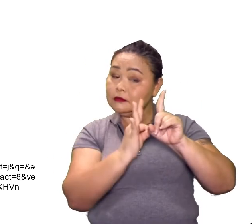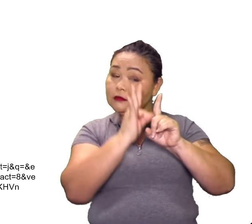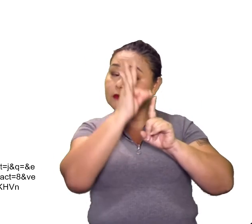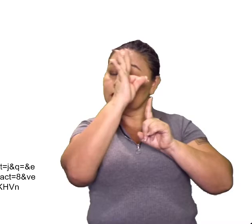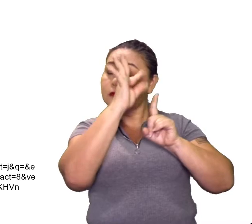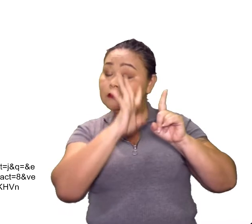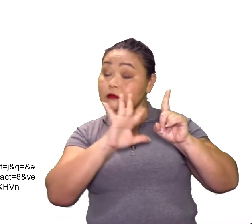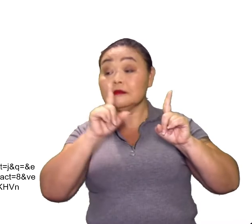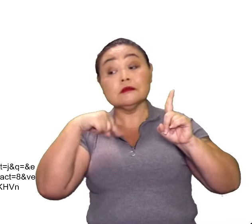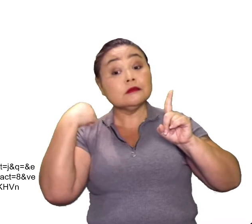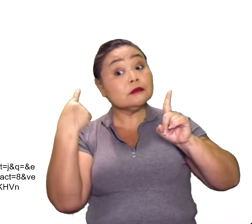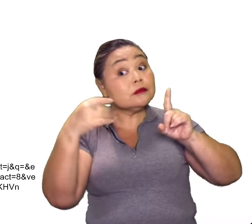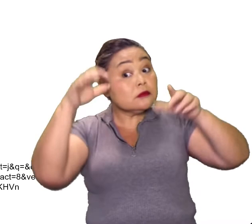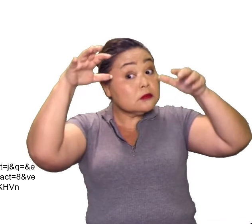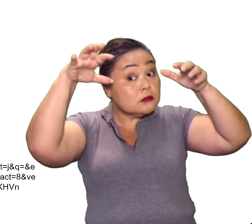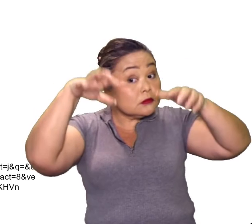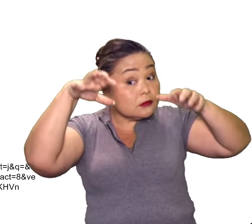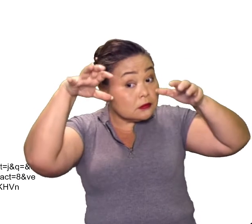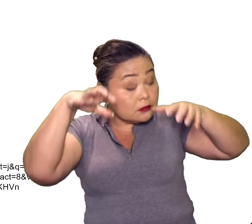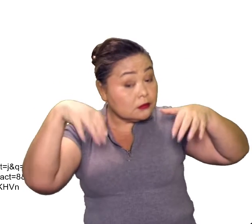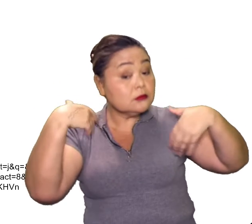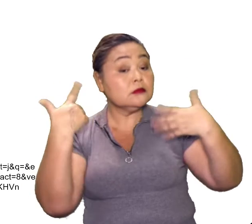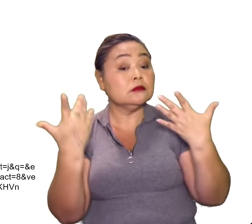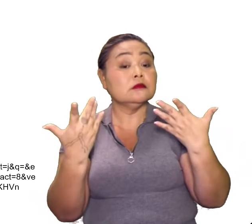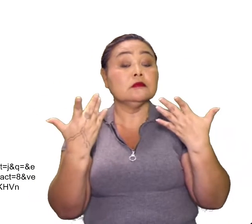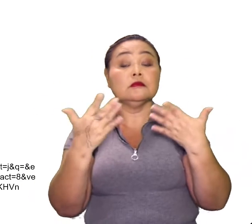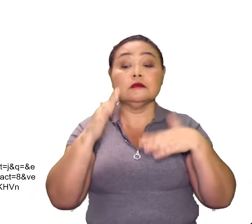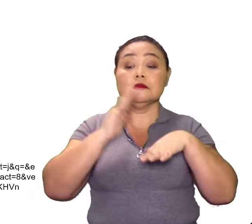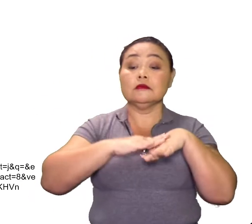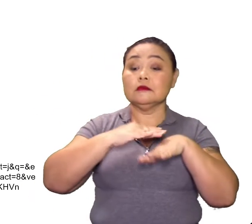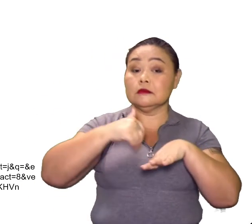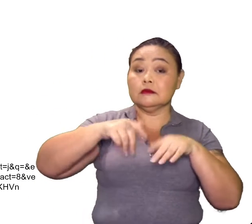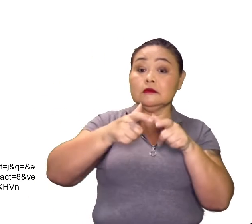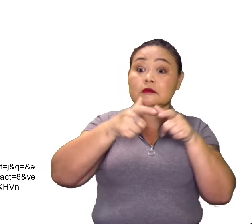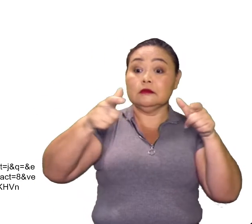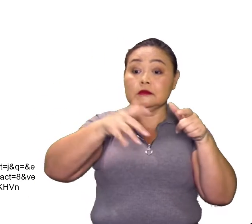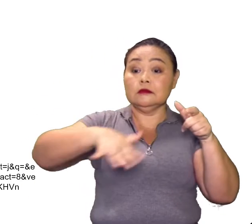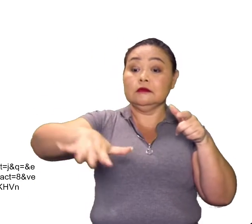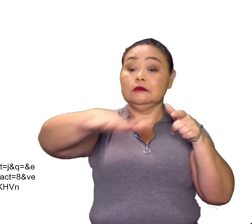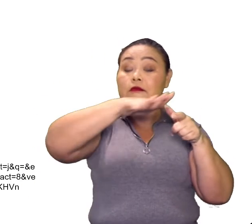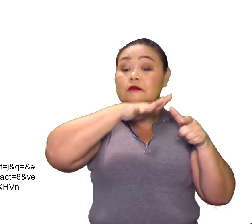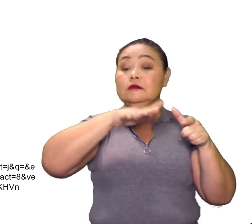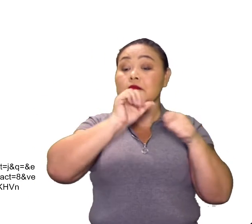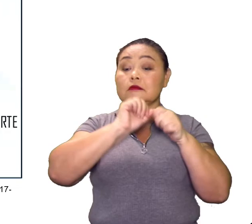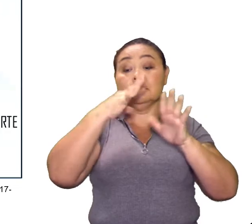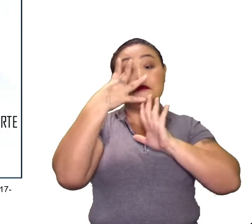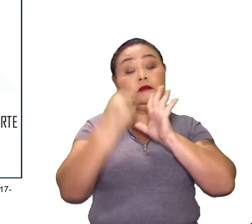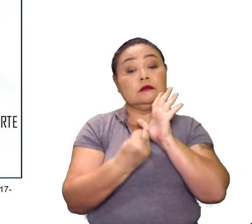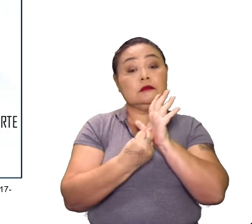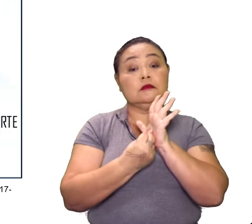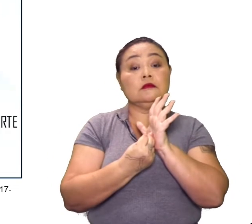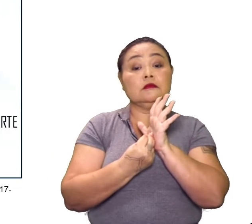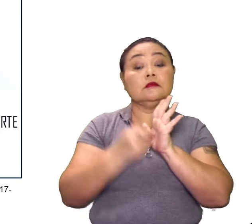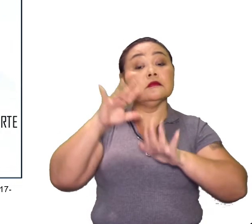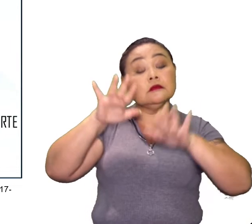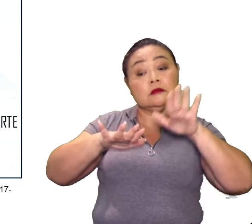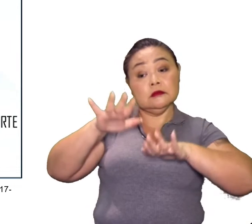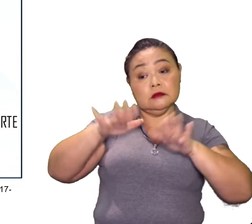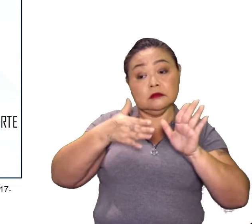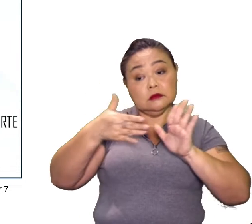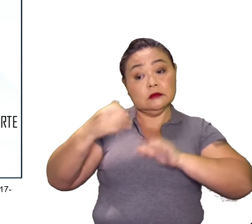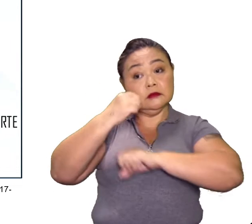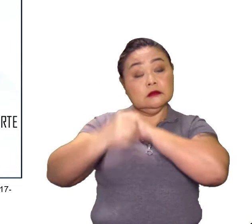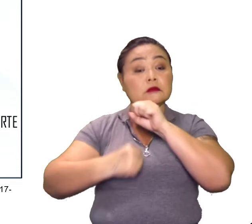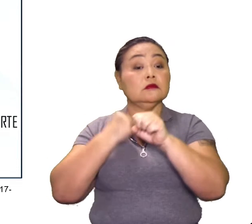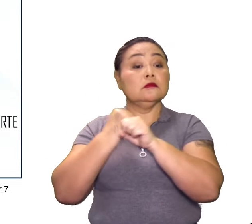temperaturas, a nossa chuva, tá? Então ela é a predominante na Amazônia. Mas determinada época